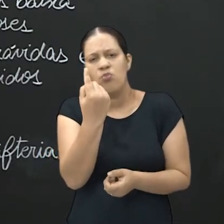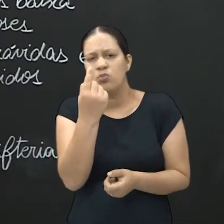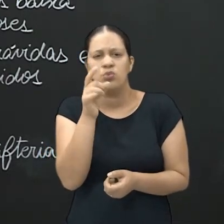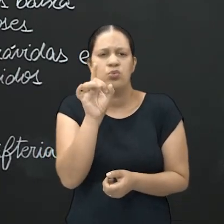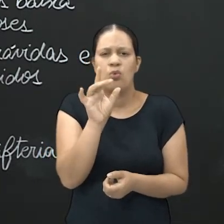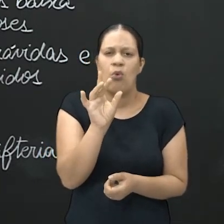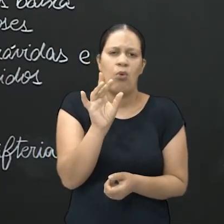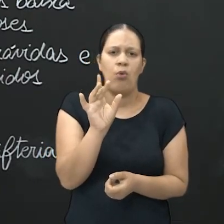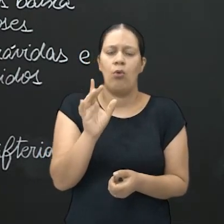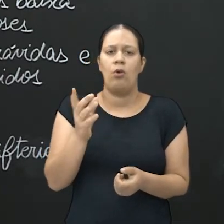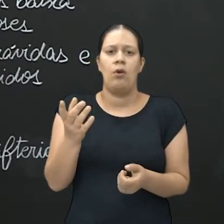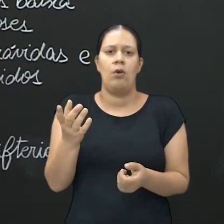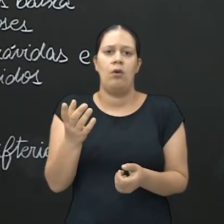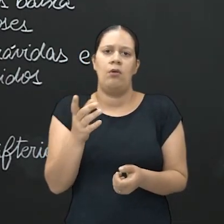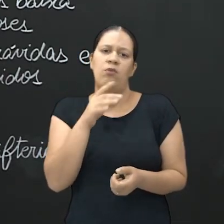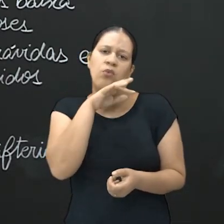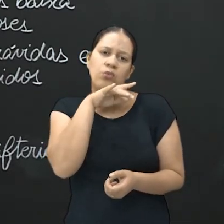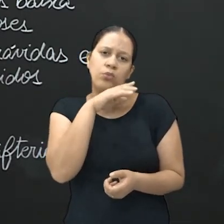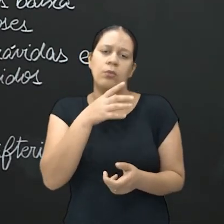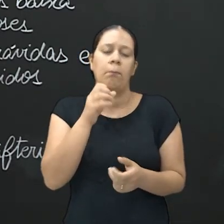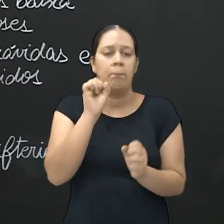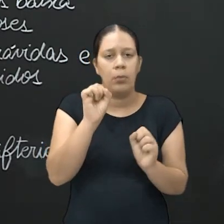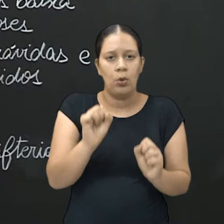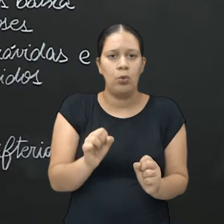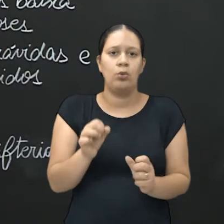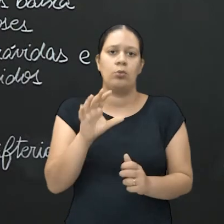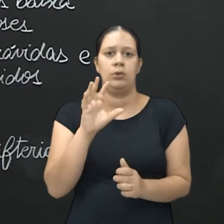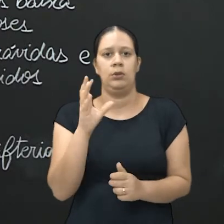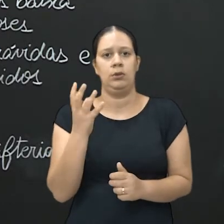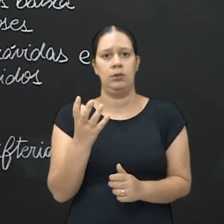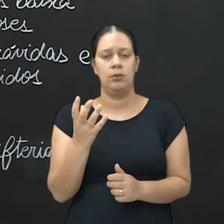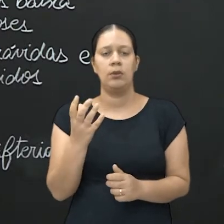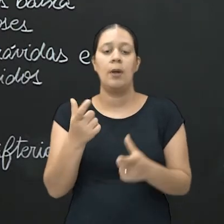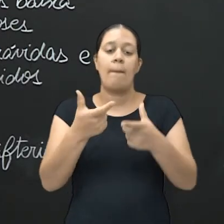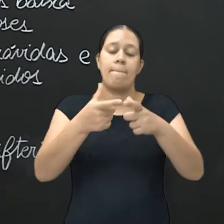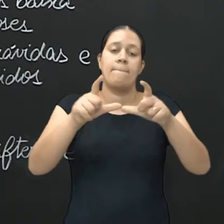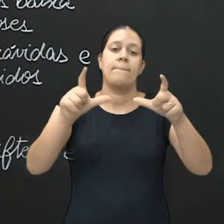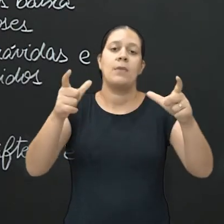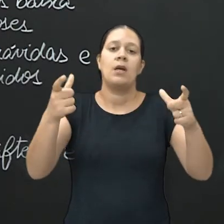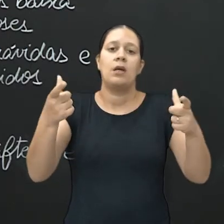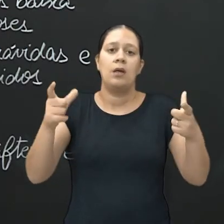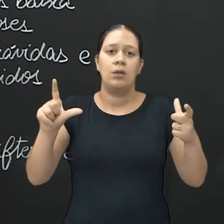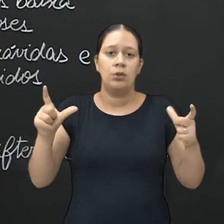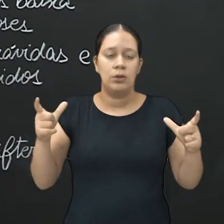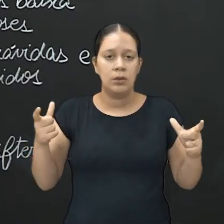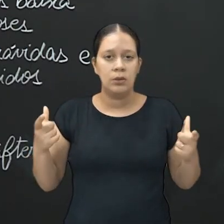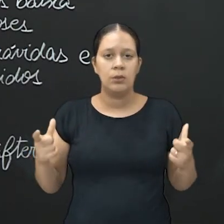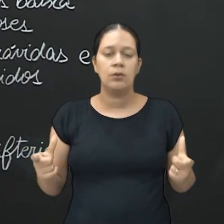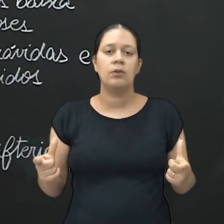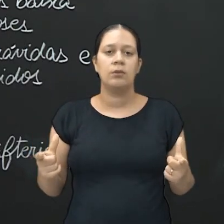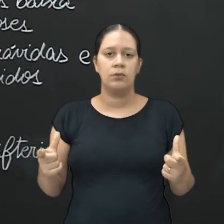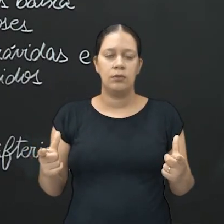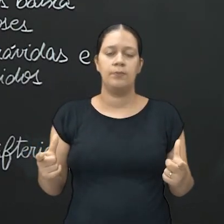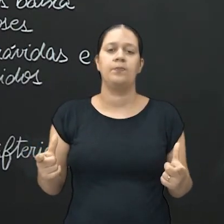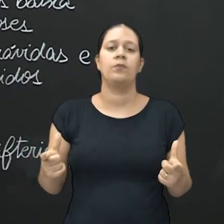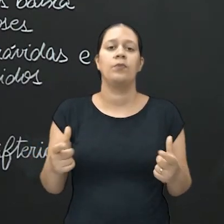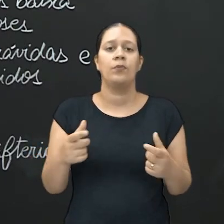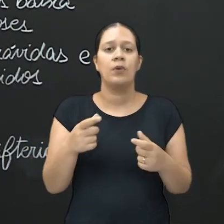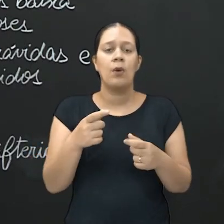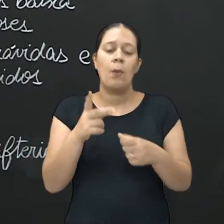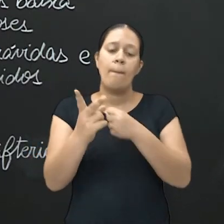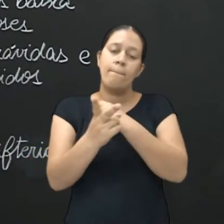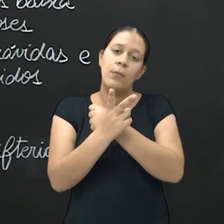mal, que não seja legal. Pode acontecer. Porém, para a maioria, e a maioria acaba que dá